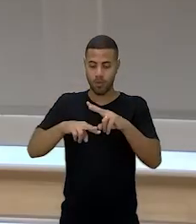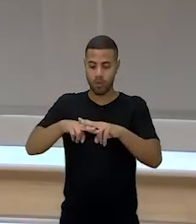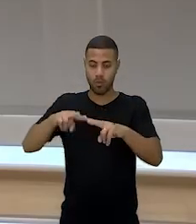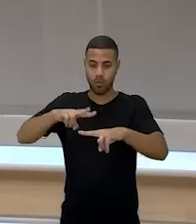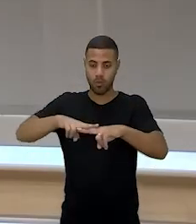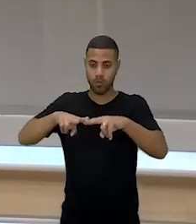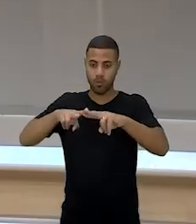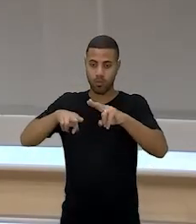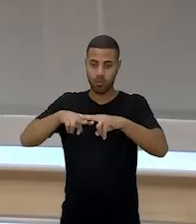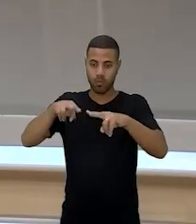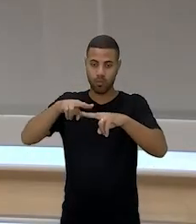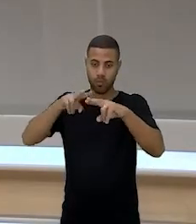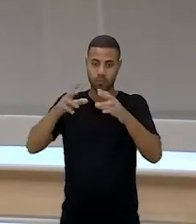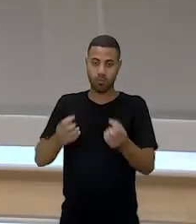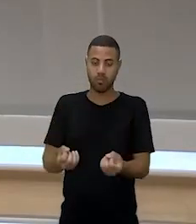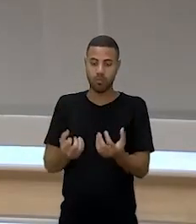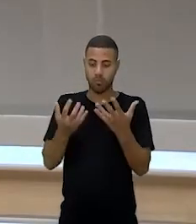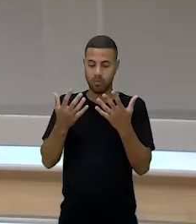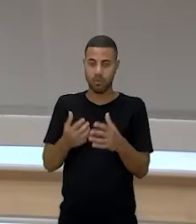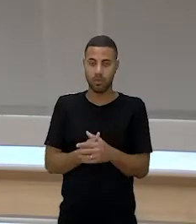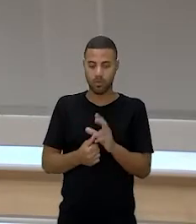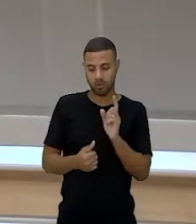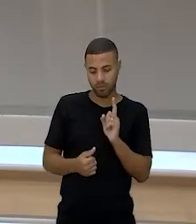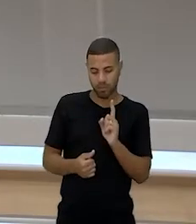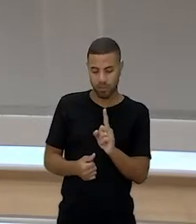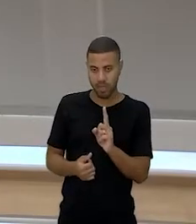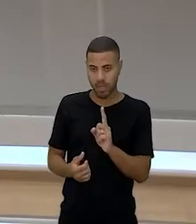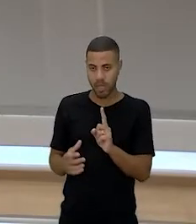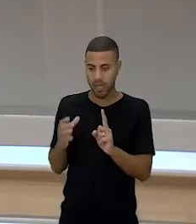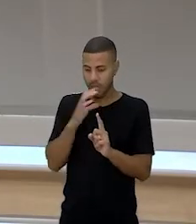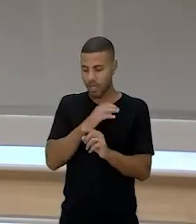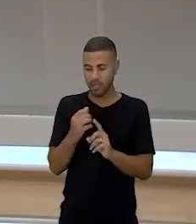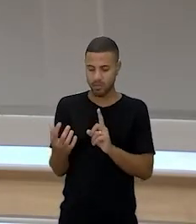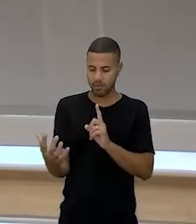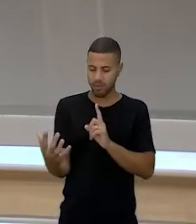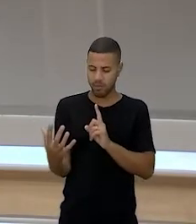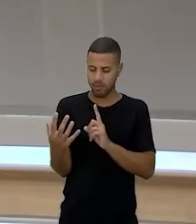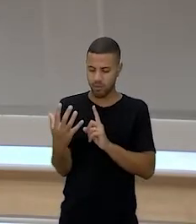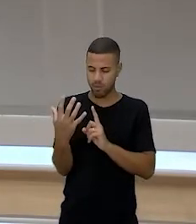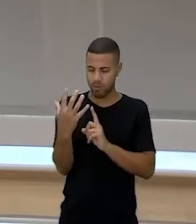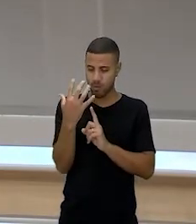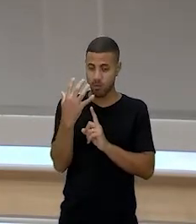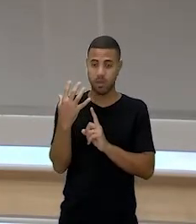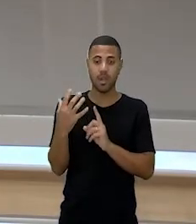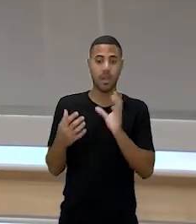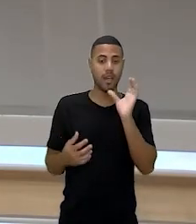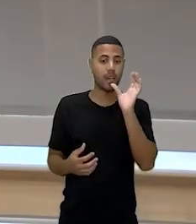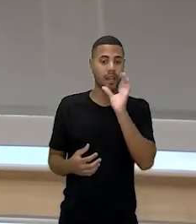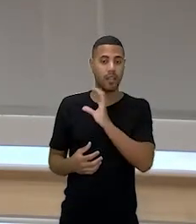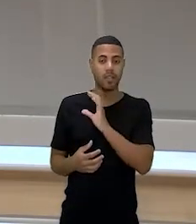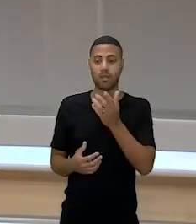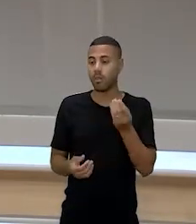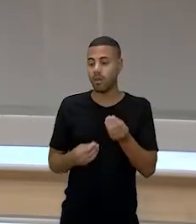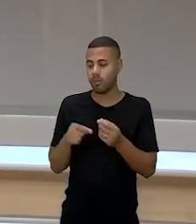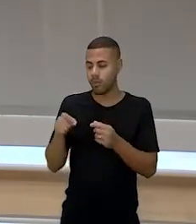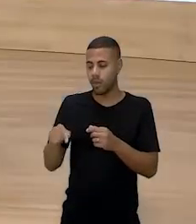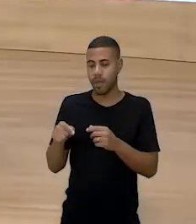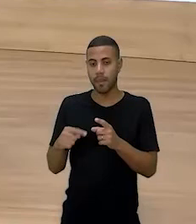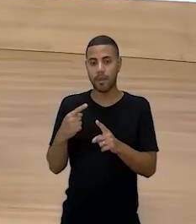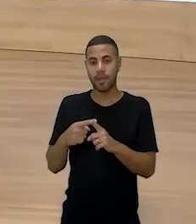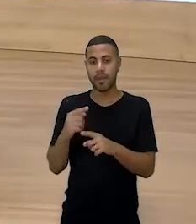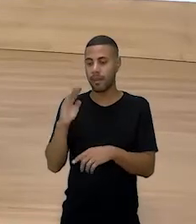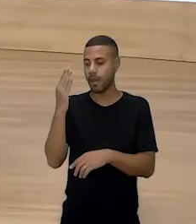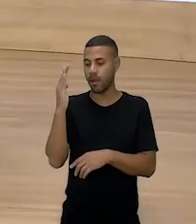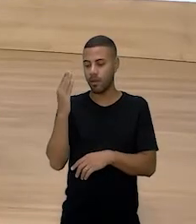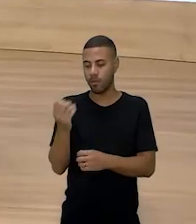aproxima da fogueira, você já observa, você já sente o calor. Da onde que vem aquele calor? Da queima da